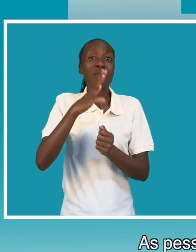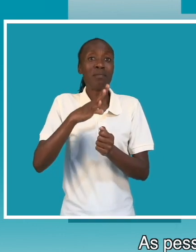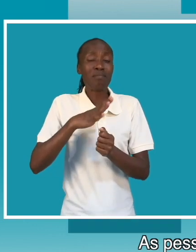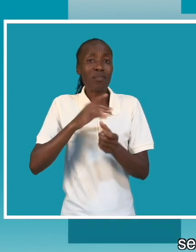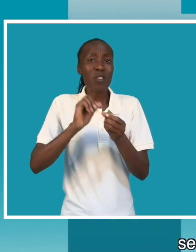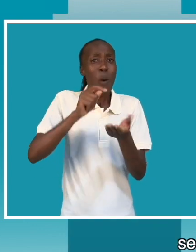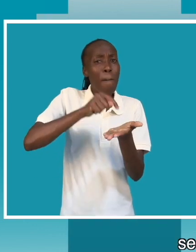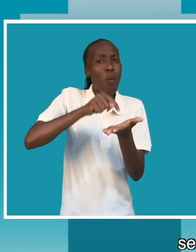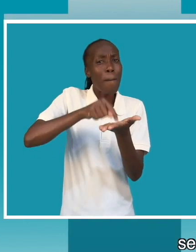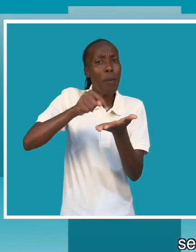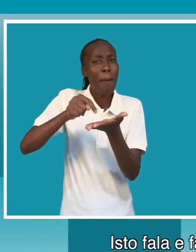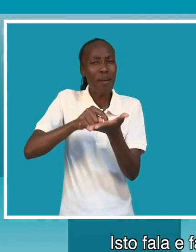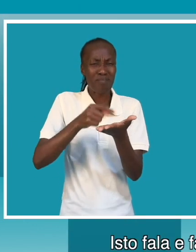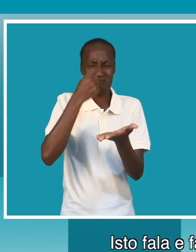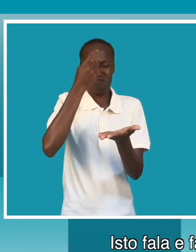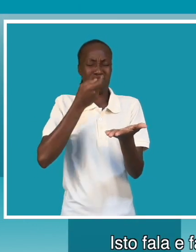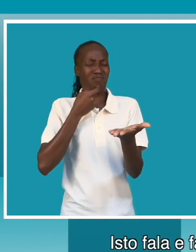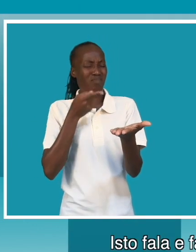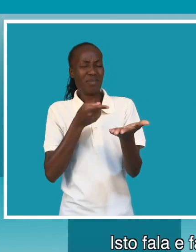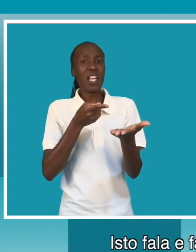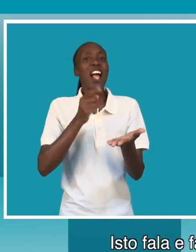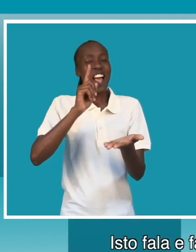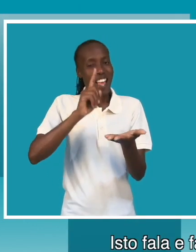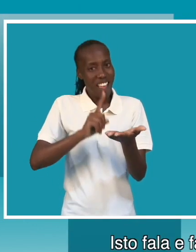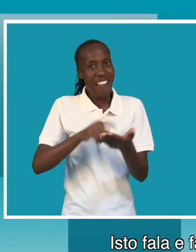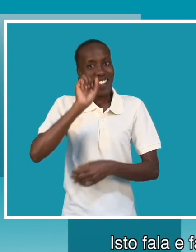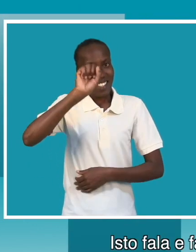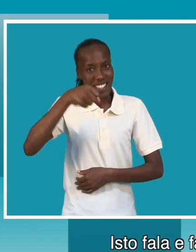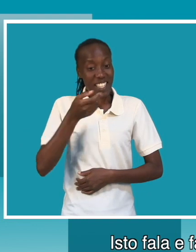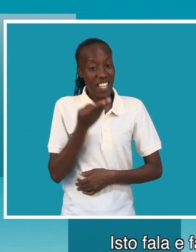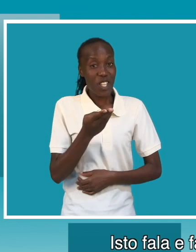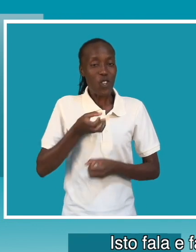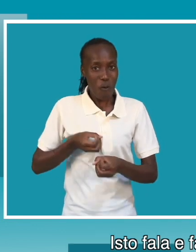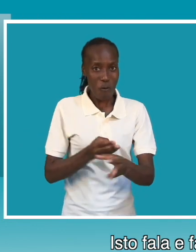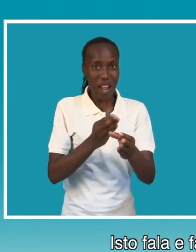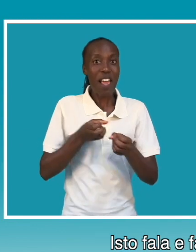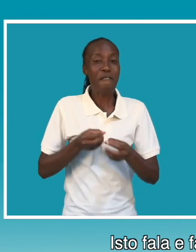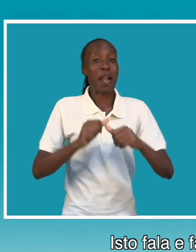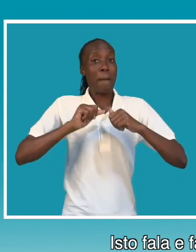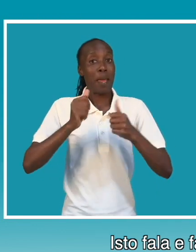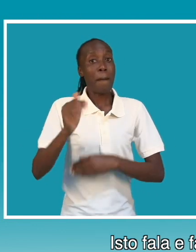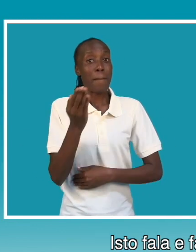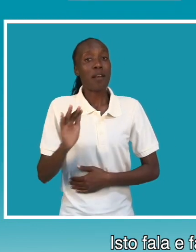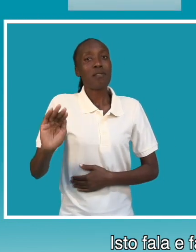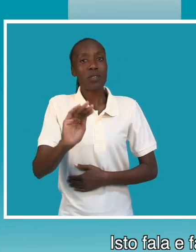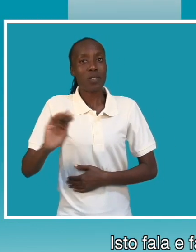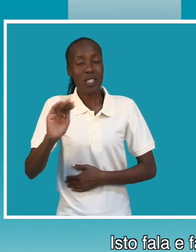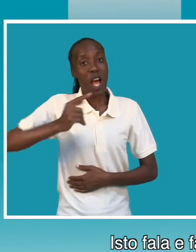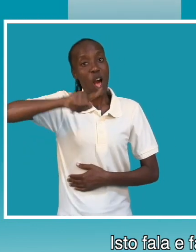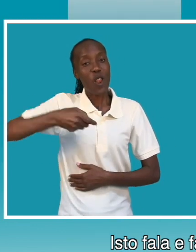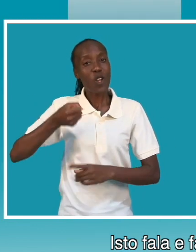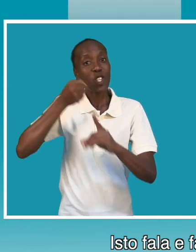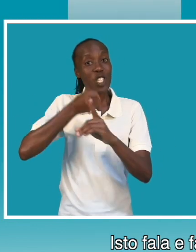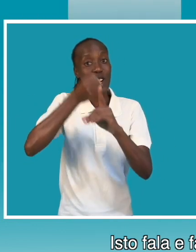aquelas borbulhas, será que alguma coisa? Isto fala e fala muito bem para a sociedade. Então, a nossa luta aqui na